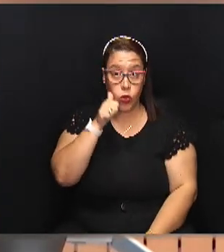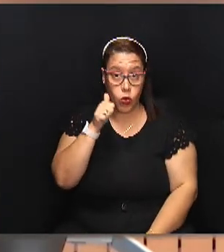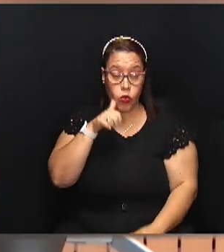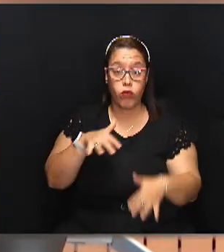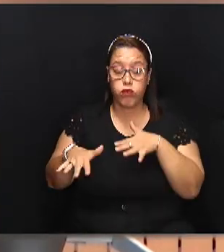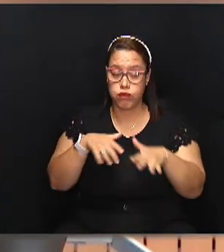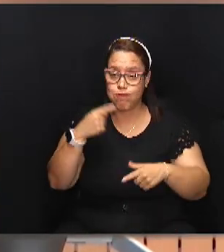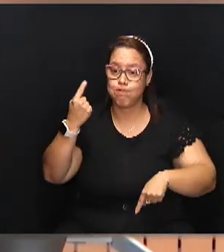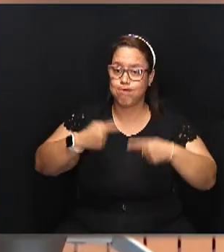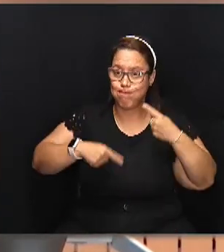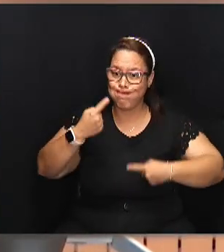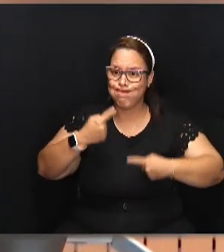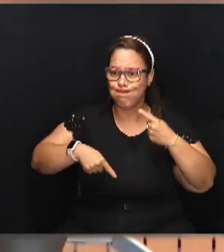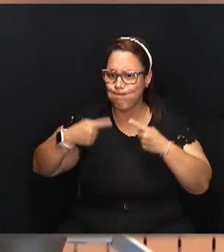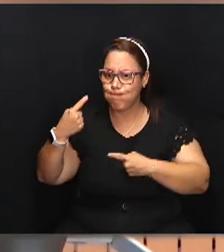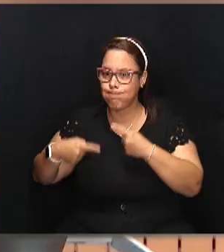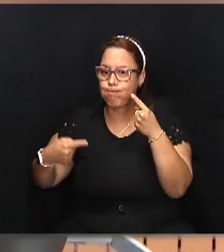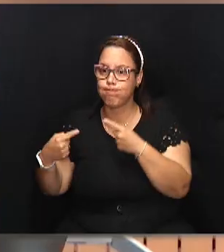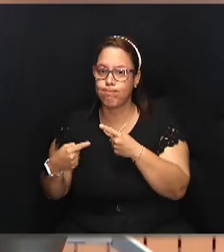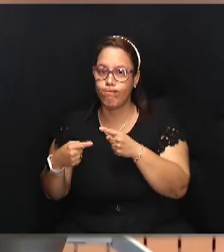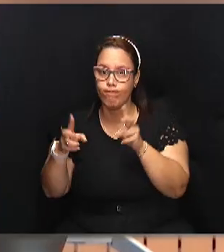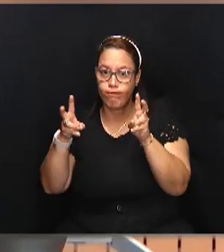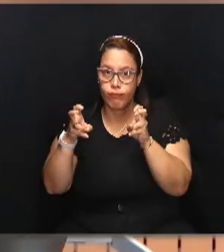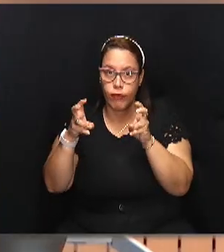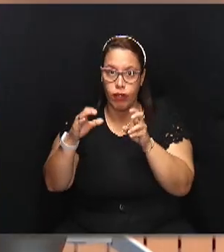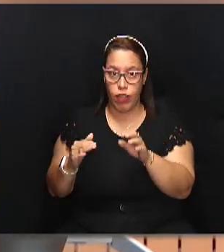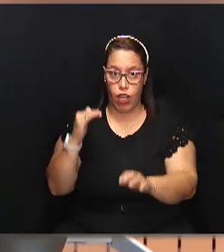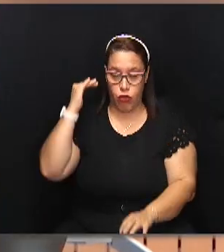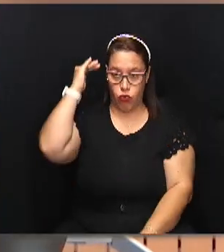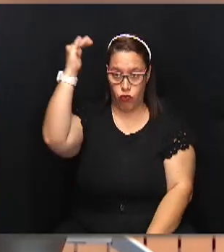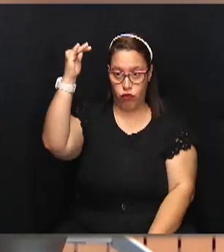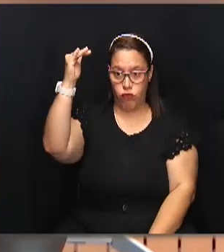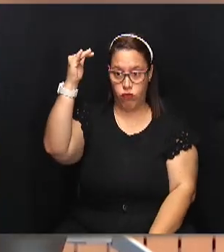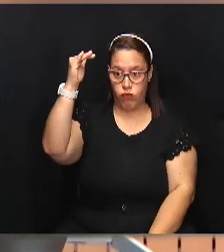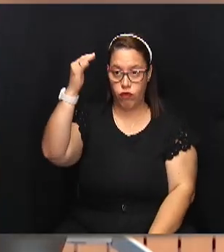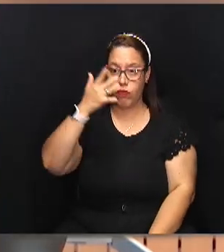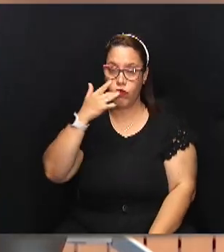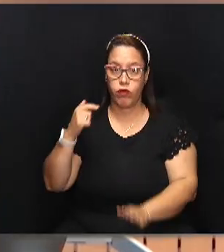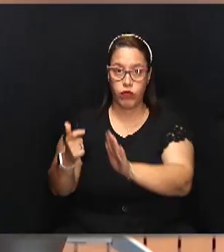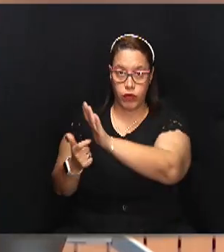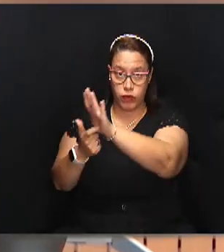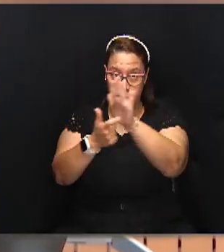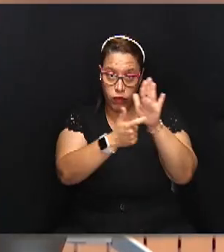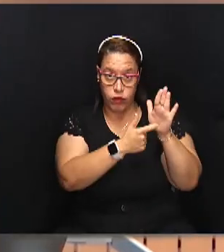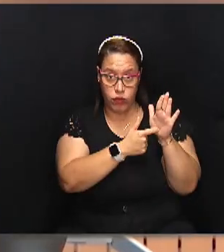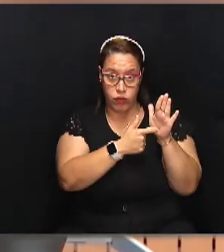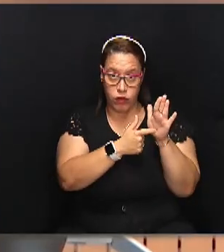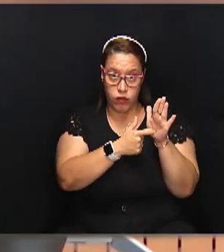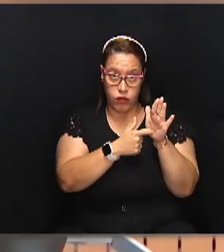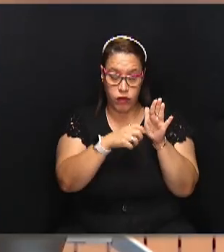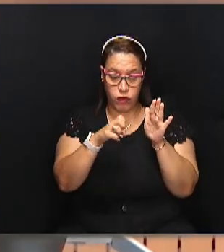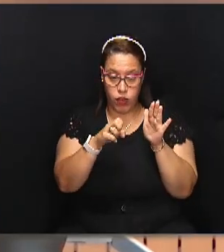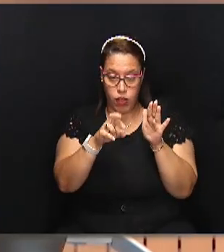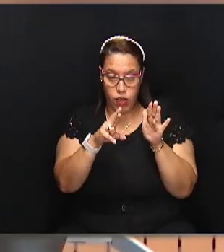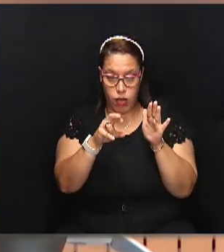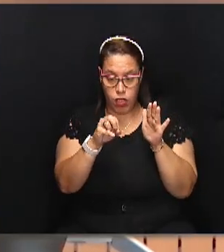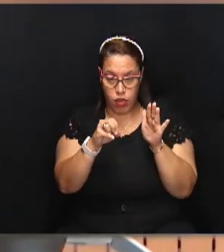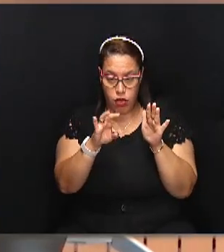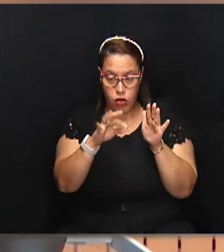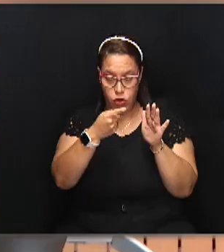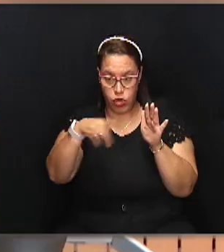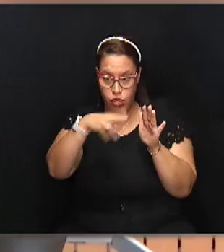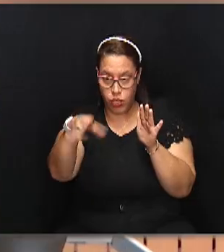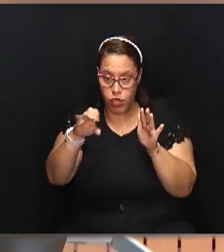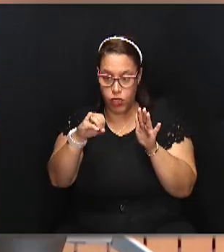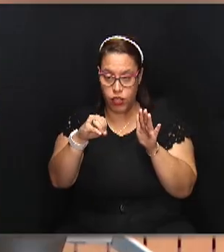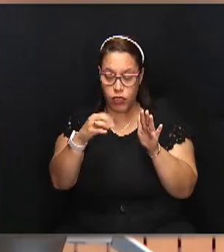tem debatido isso, que é a questão da adultização, da exposição e da erotização de crianças e